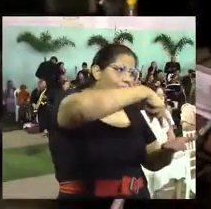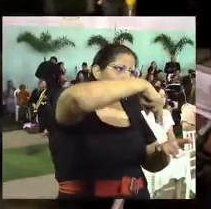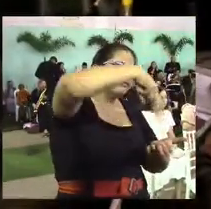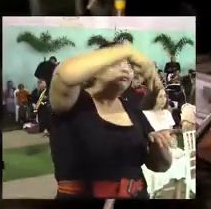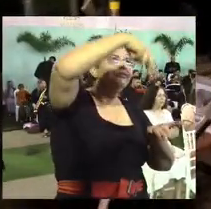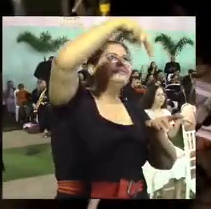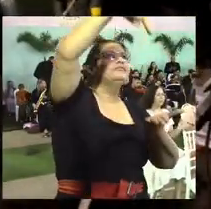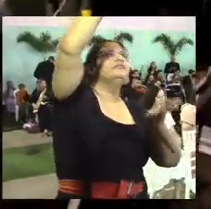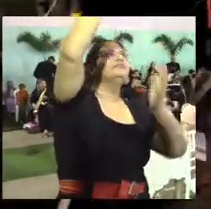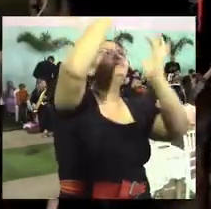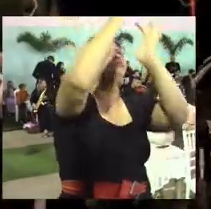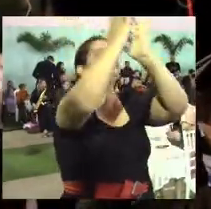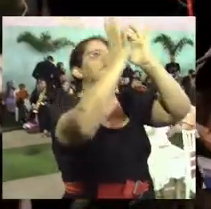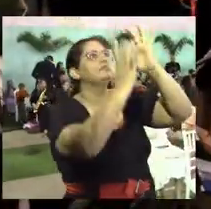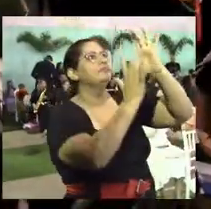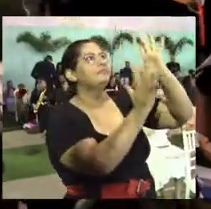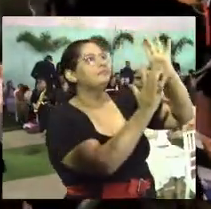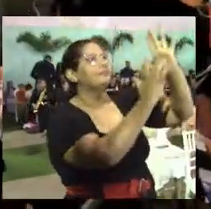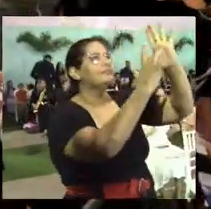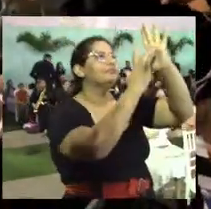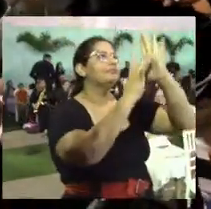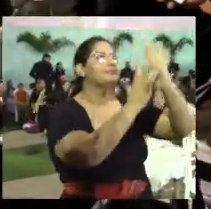Jesus voltou